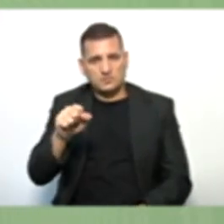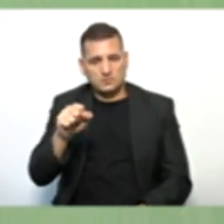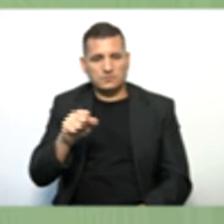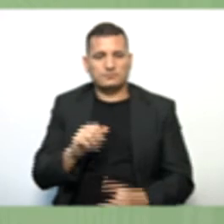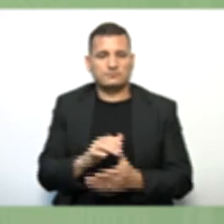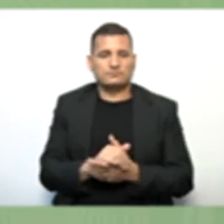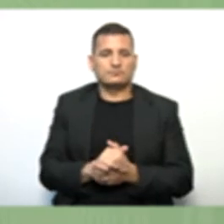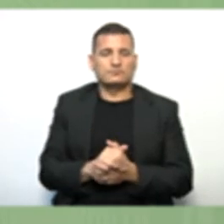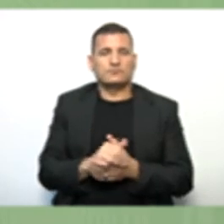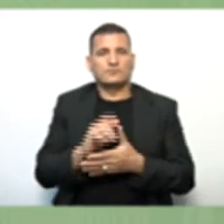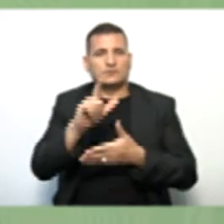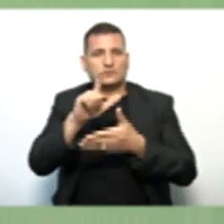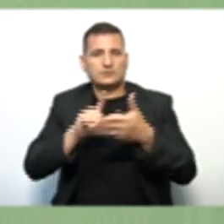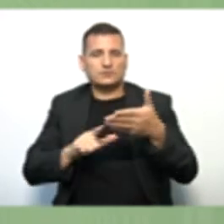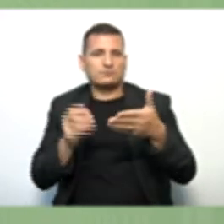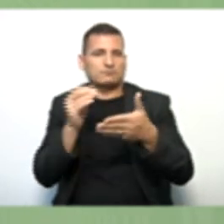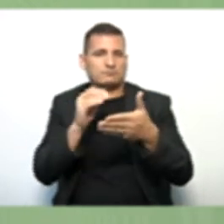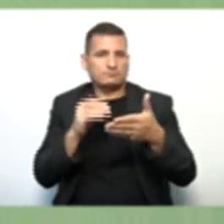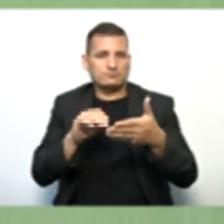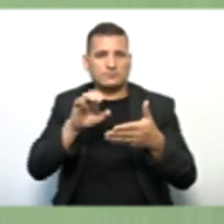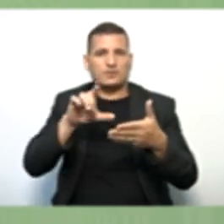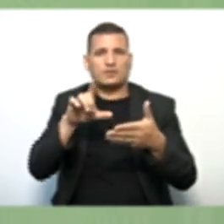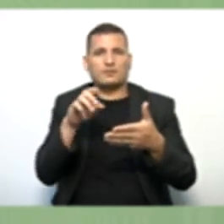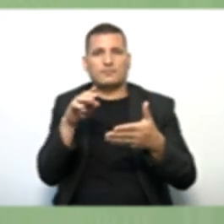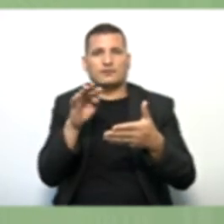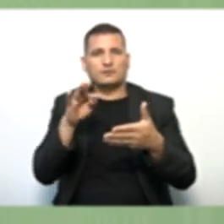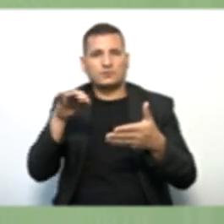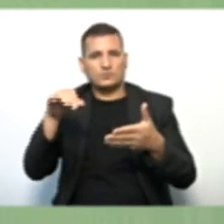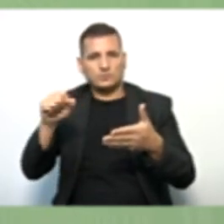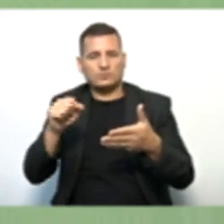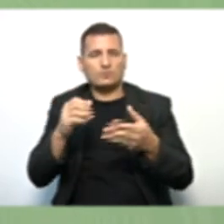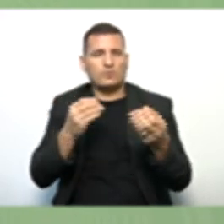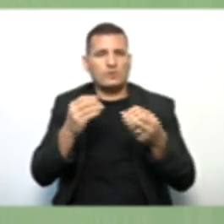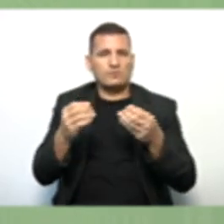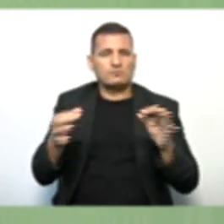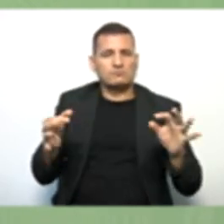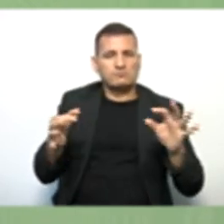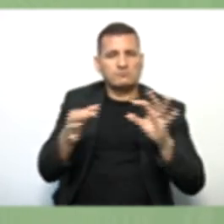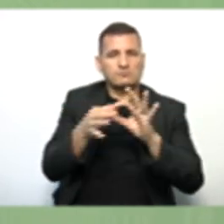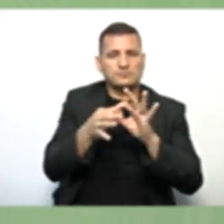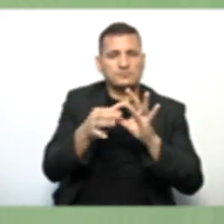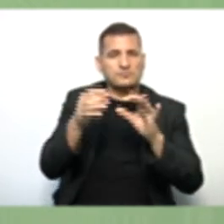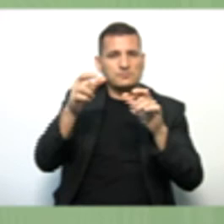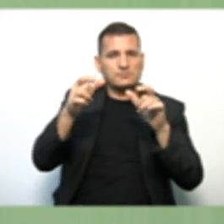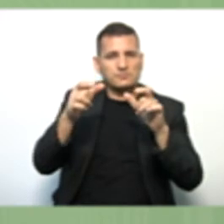Listas adicionando elementos. Quando concatenamos o item em uma lista,